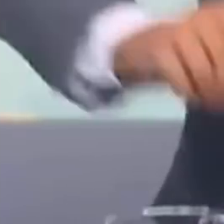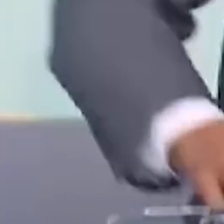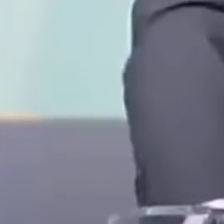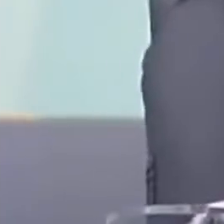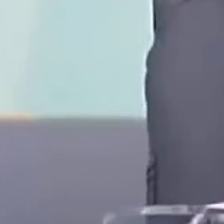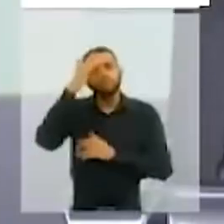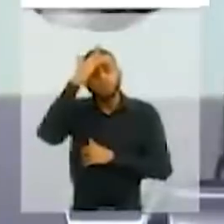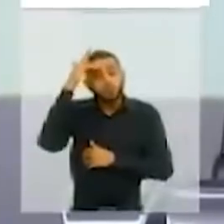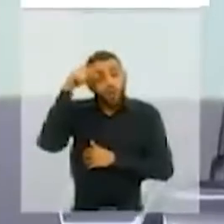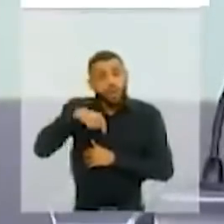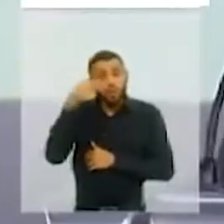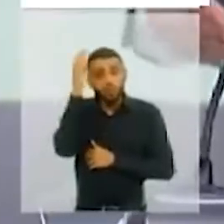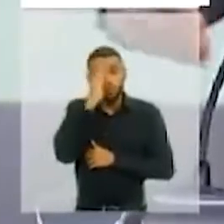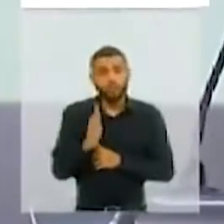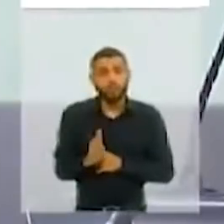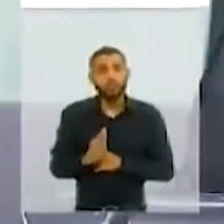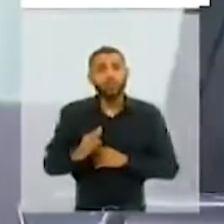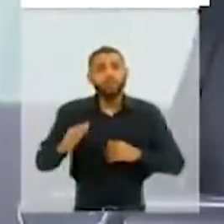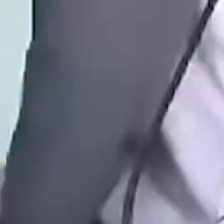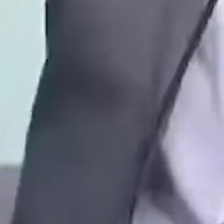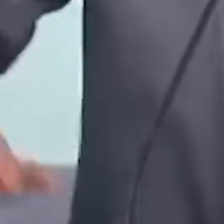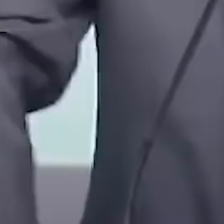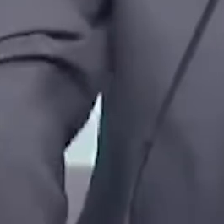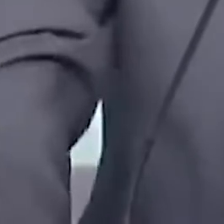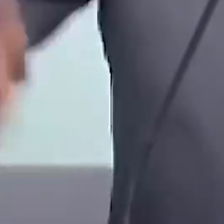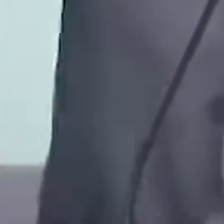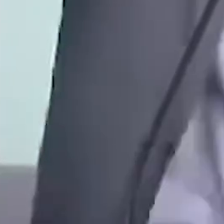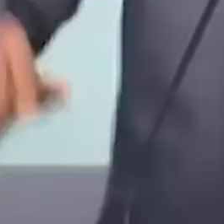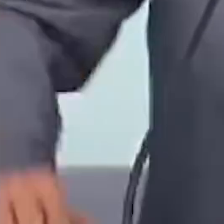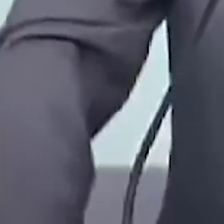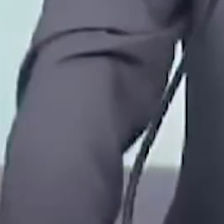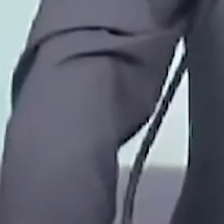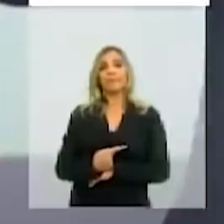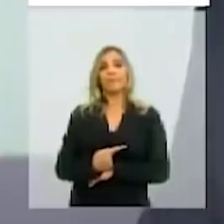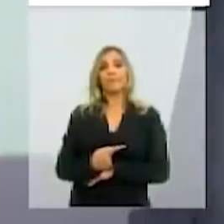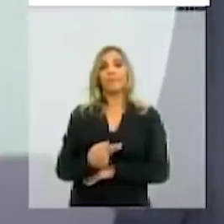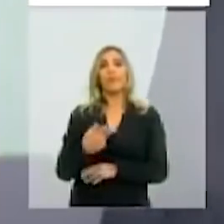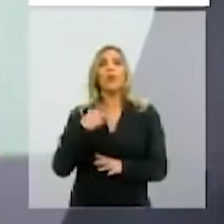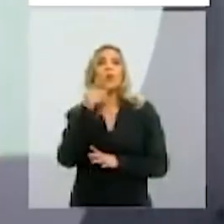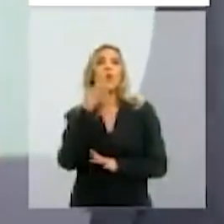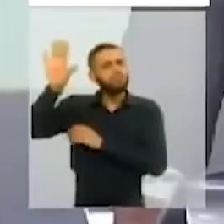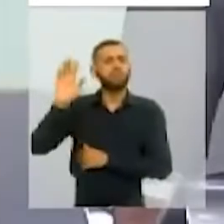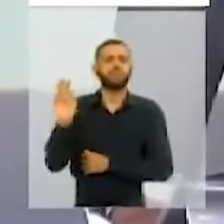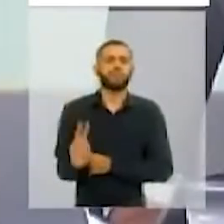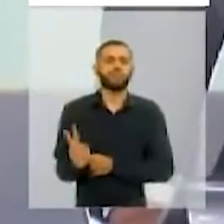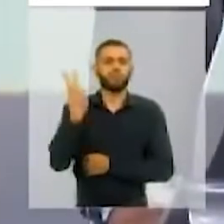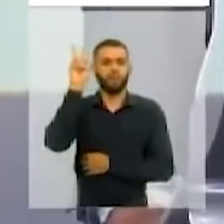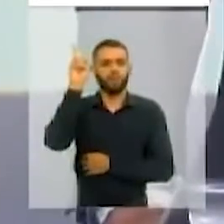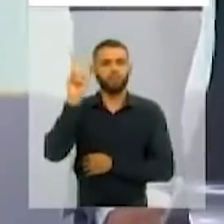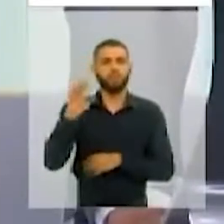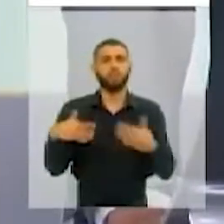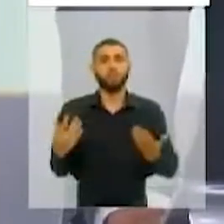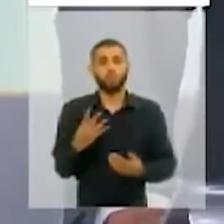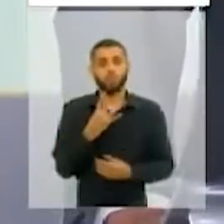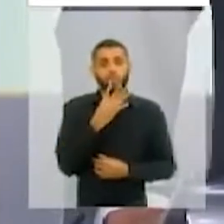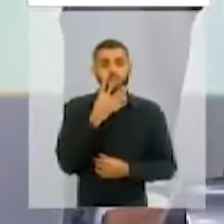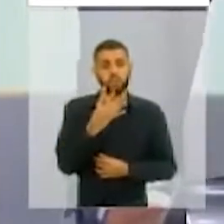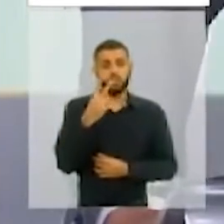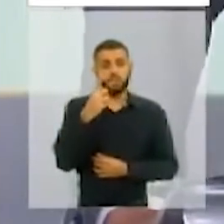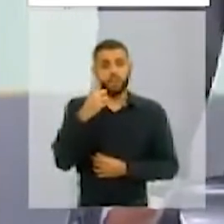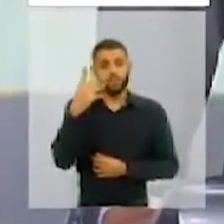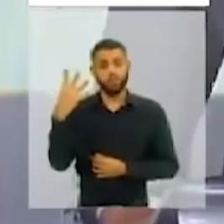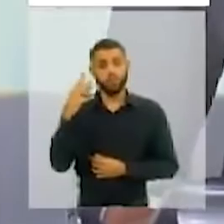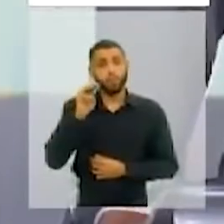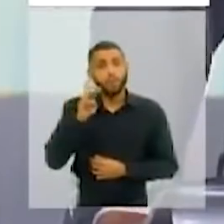milhões de desempregados, fome, necessidade, miséria. 13 anos afundando o nosso país, tudo contra o povo. 414 milhões investidos